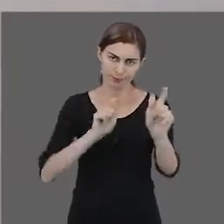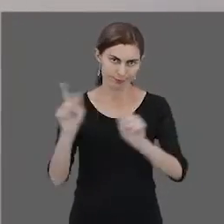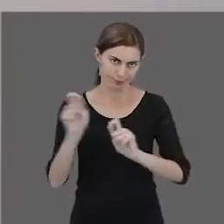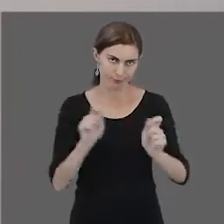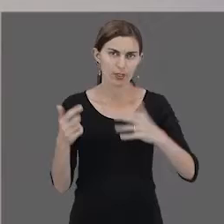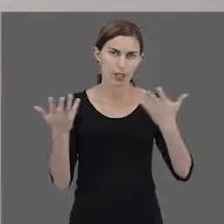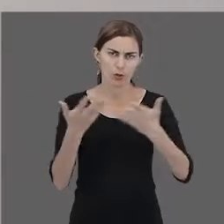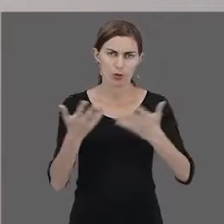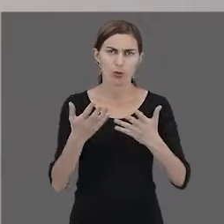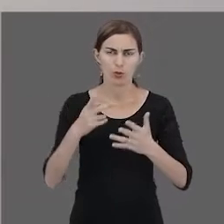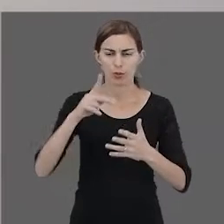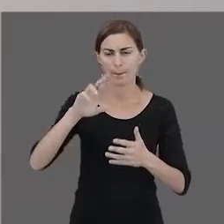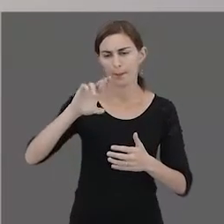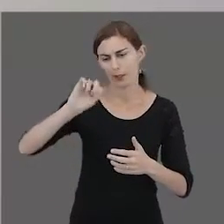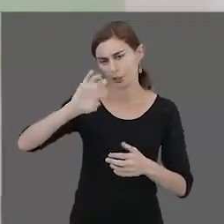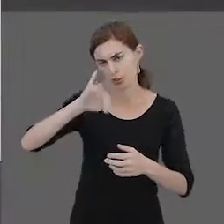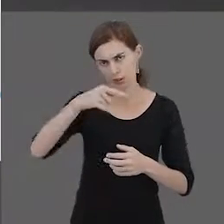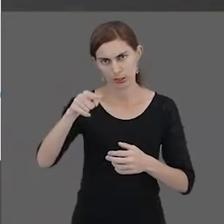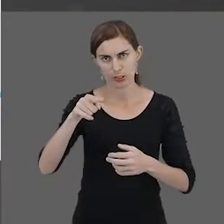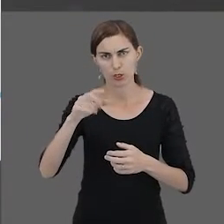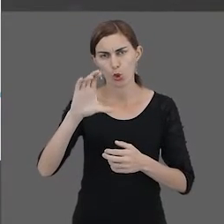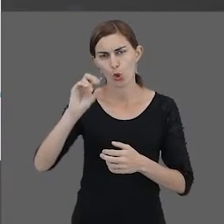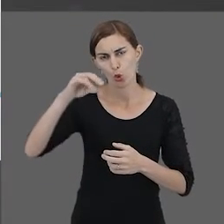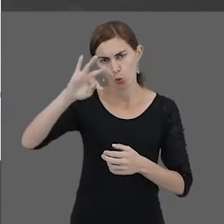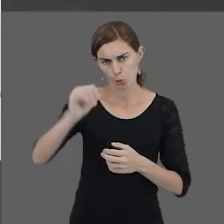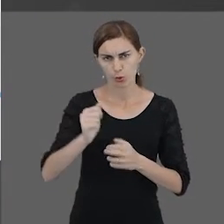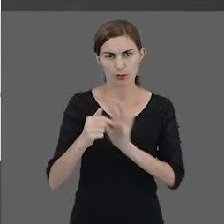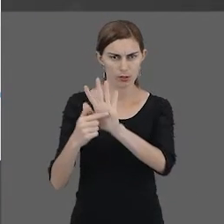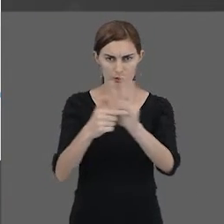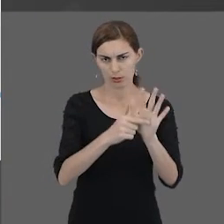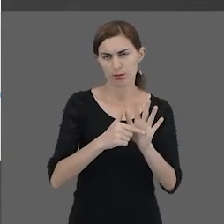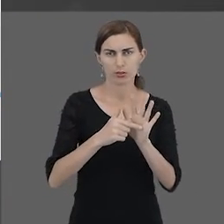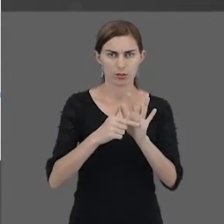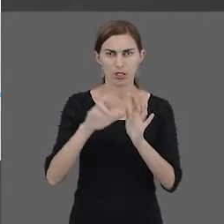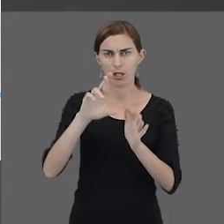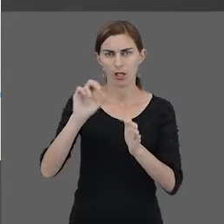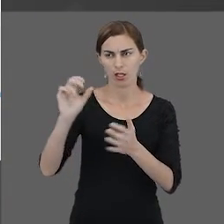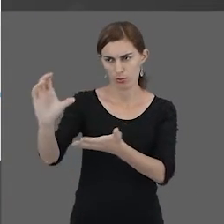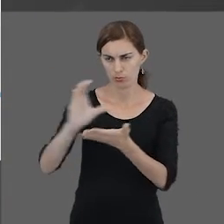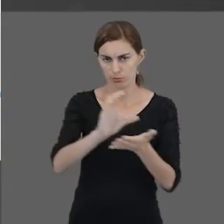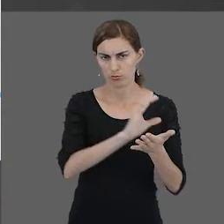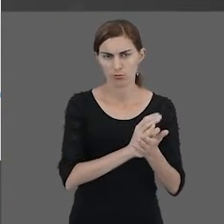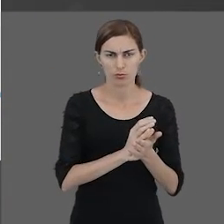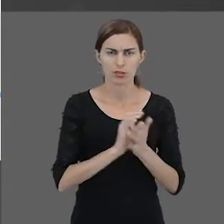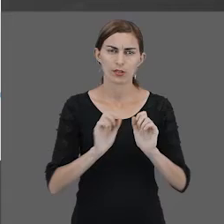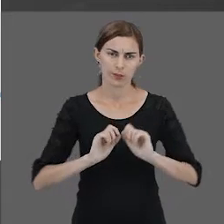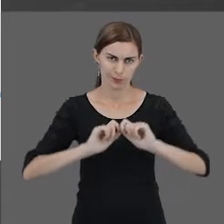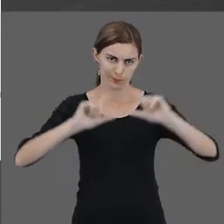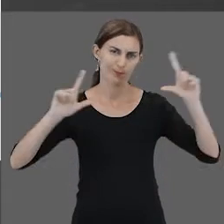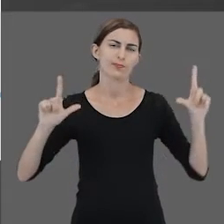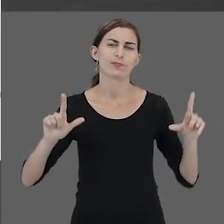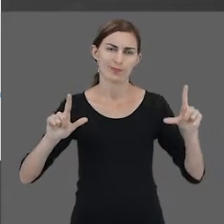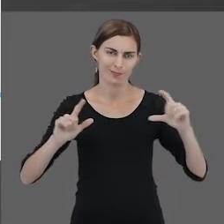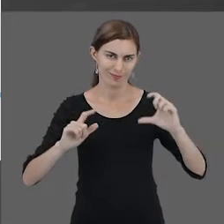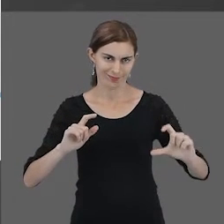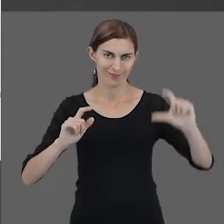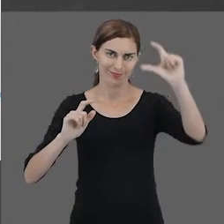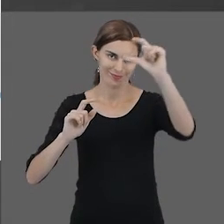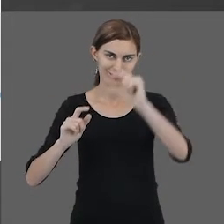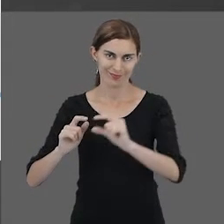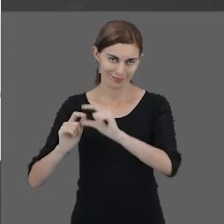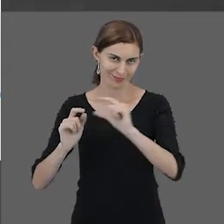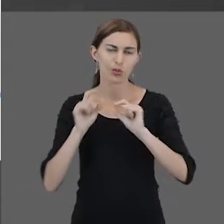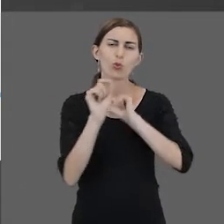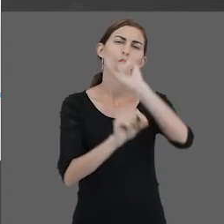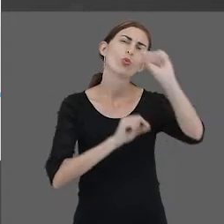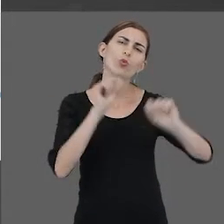tratar da prestação de contas desse recurso. Bom, prestação de contas eu trouxe de forma aqui bem esmiuçada para vocês. O que é? O